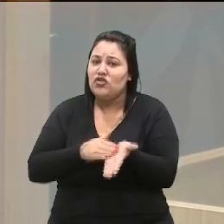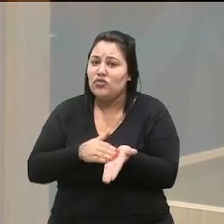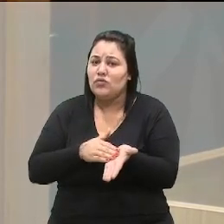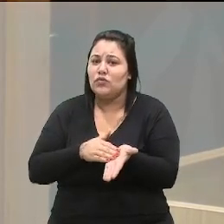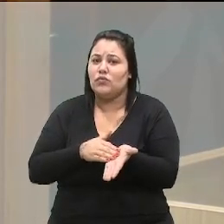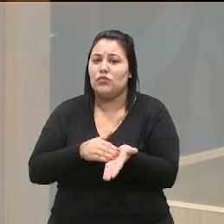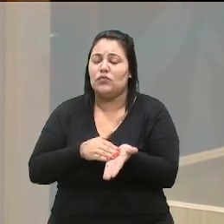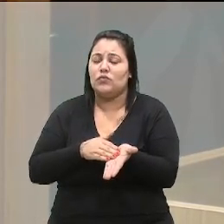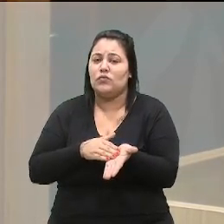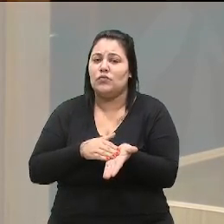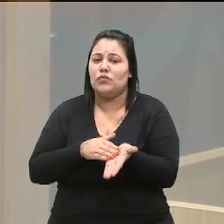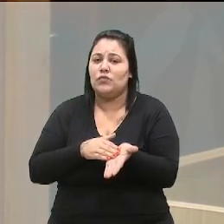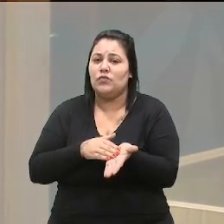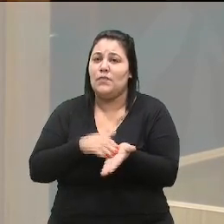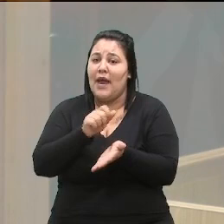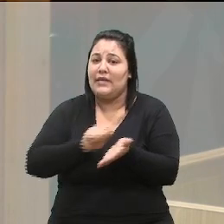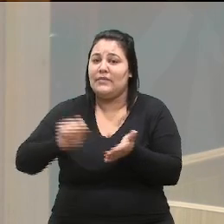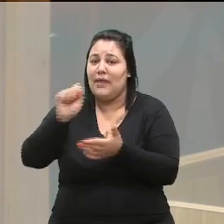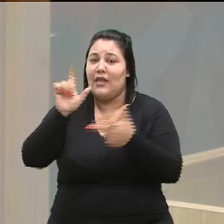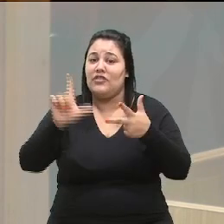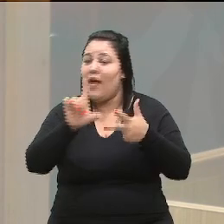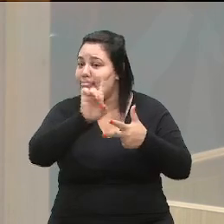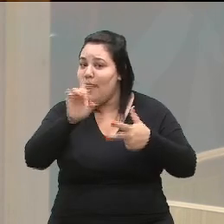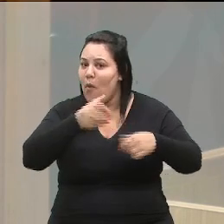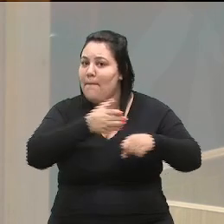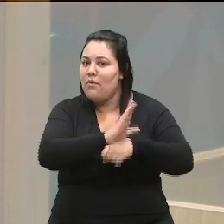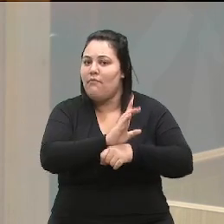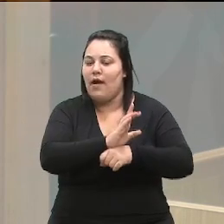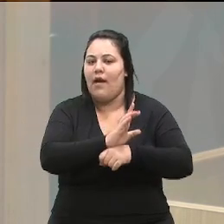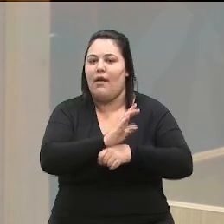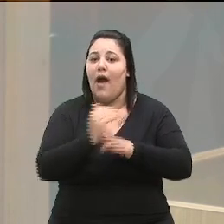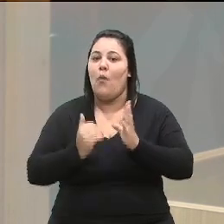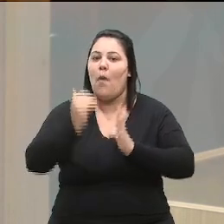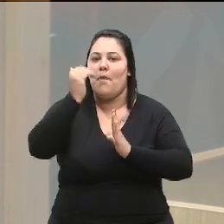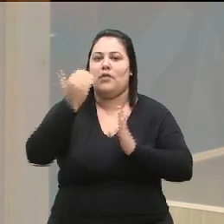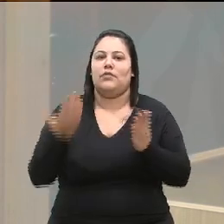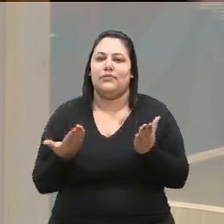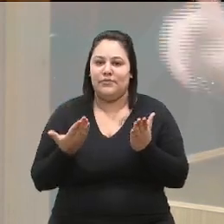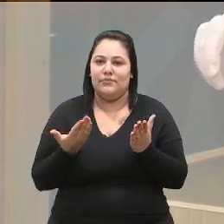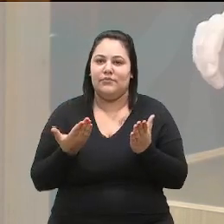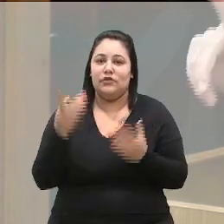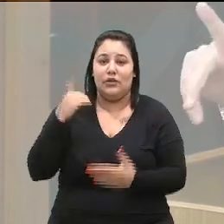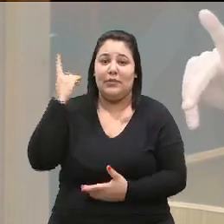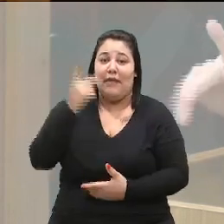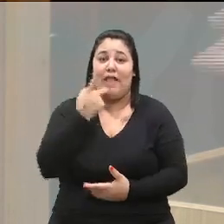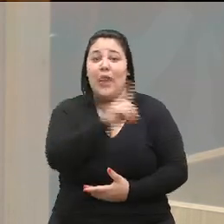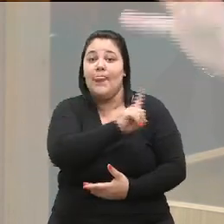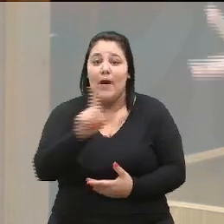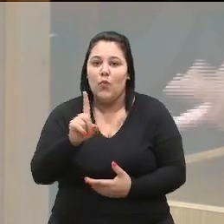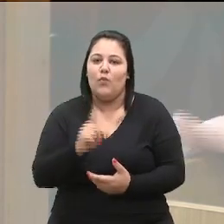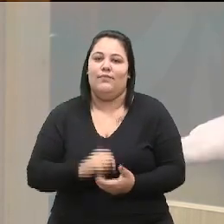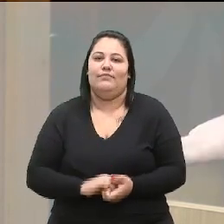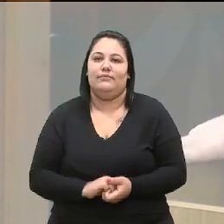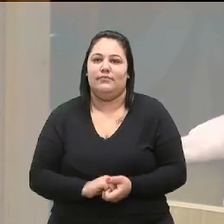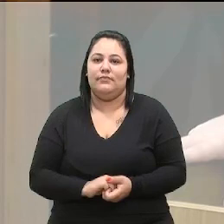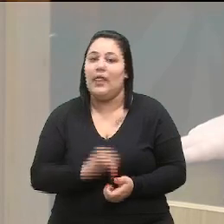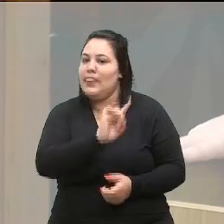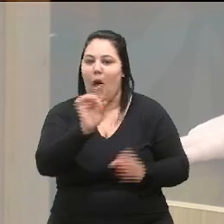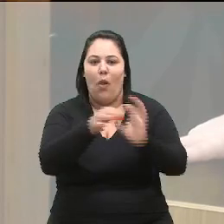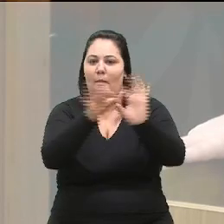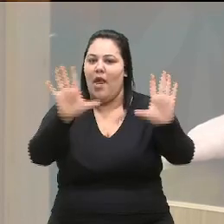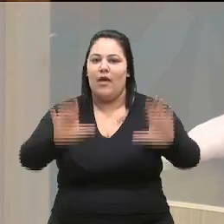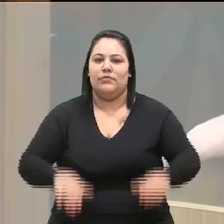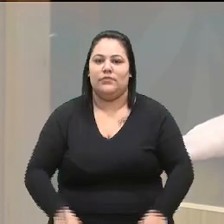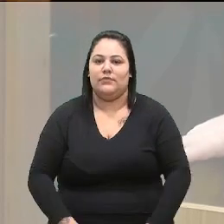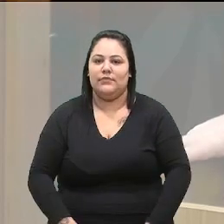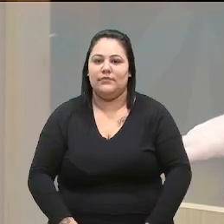aprovar Esse aumento e os deputados disseram não não tá autorizado